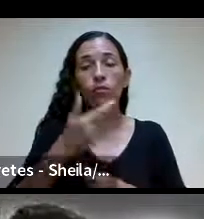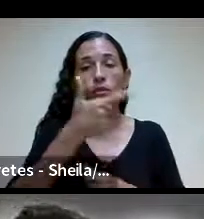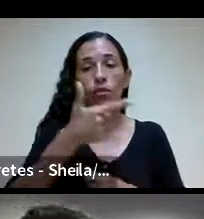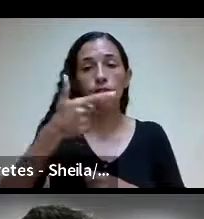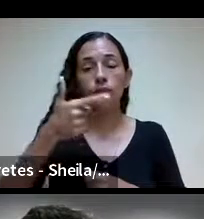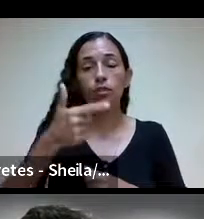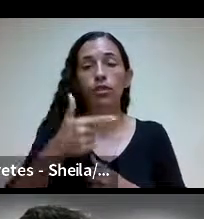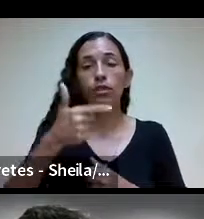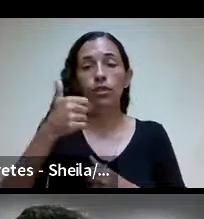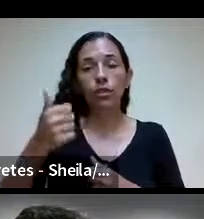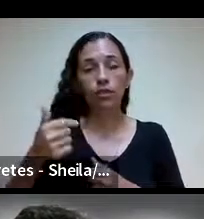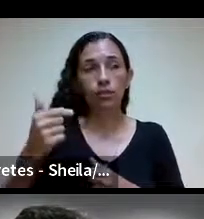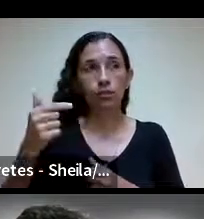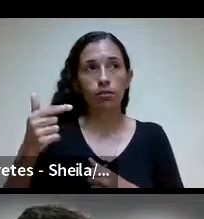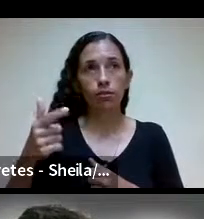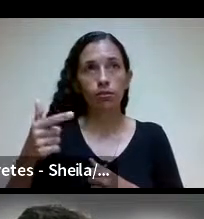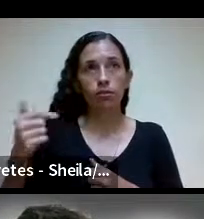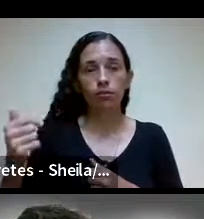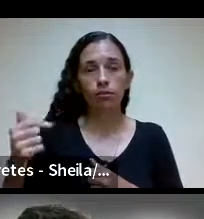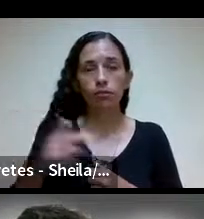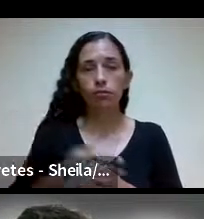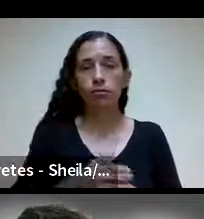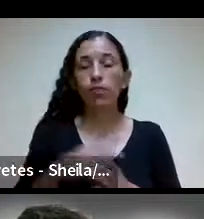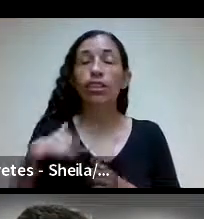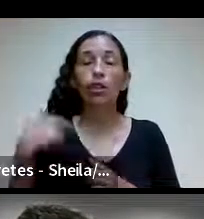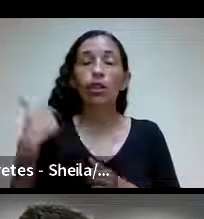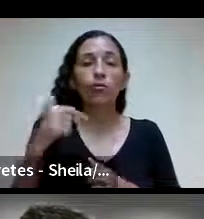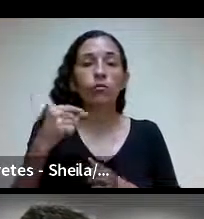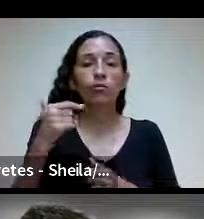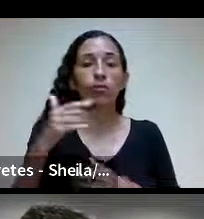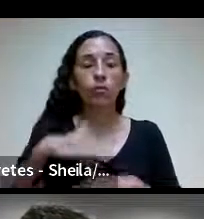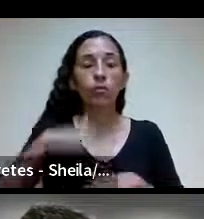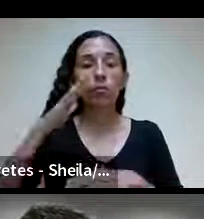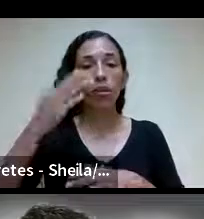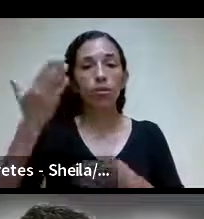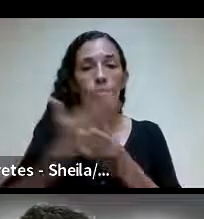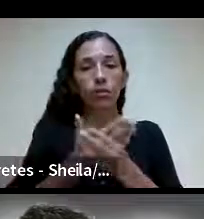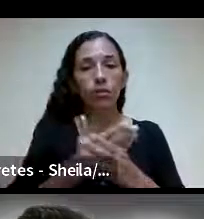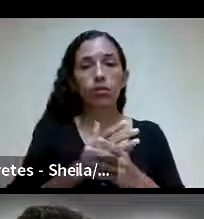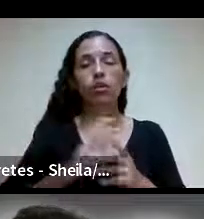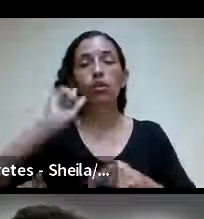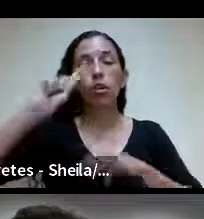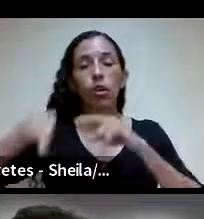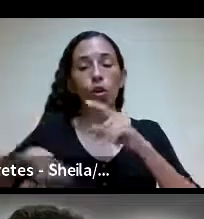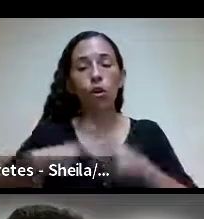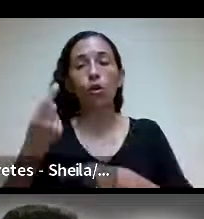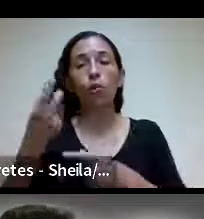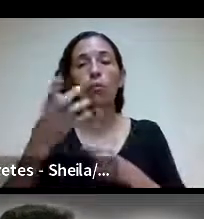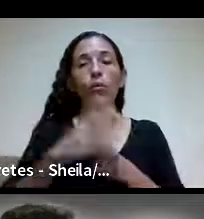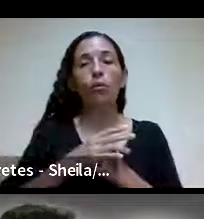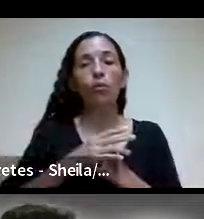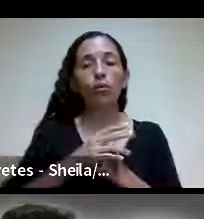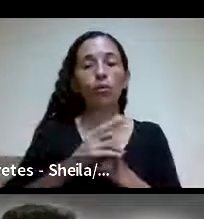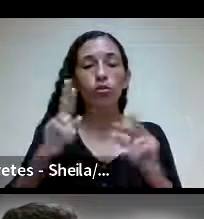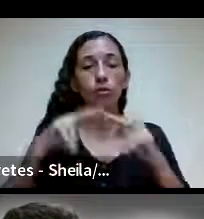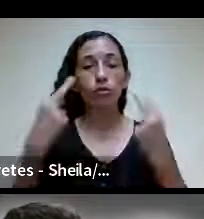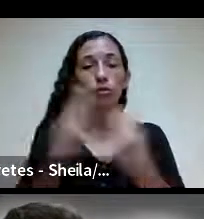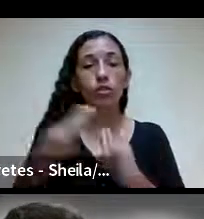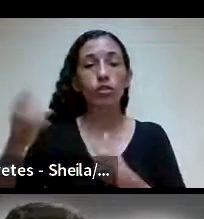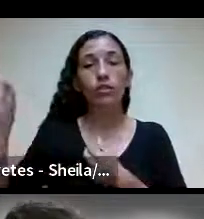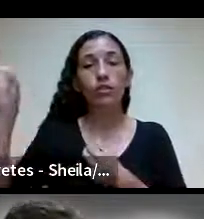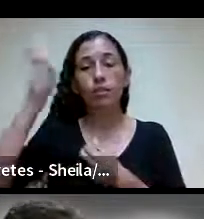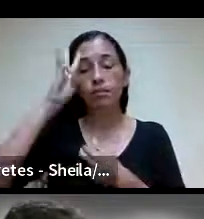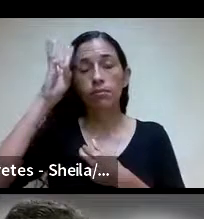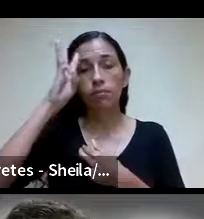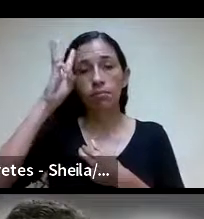Bem, senhores, não tem mais nenhum processo, nem de ordem judicial, nem iniciativa a julgar. A próxima sessão será na terça-feira vindoura, dia